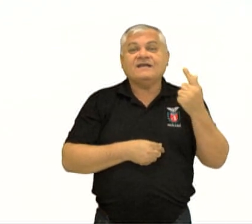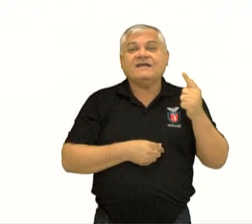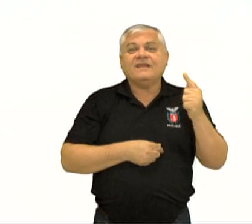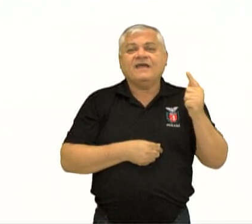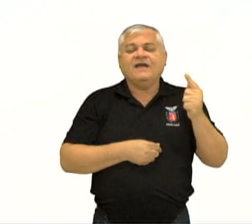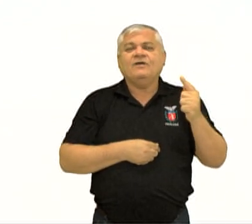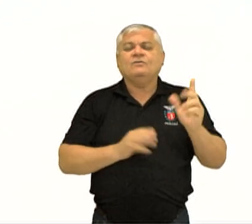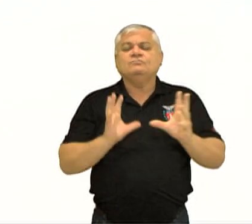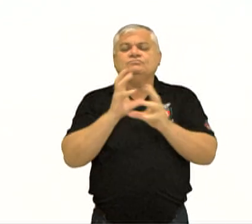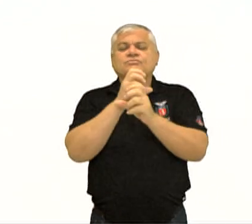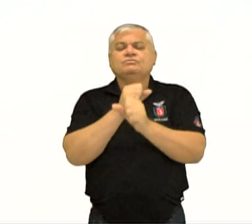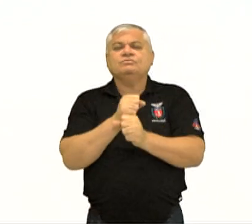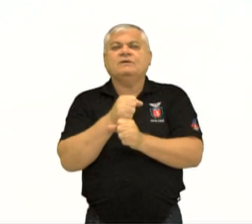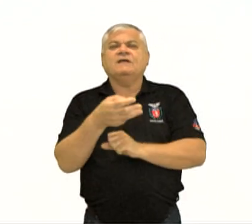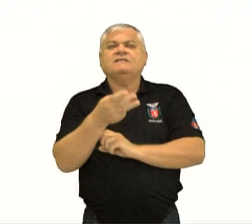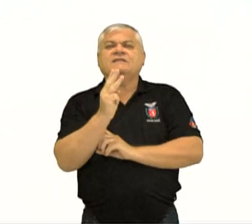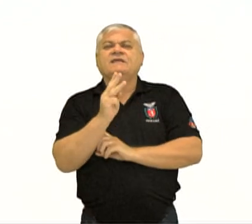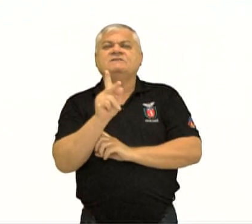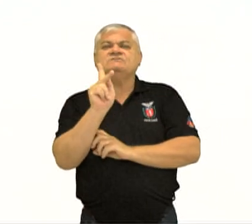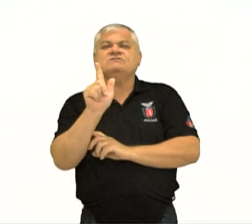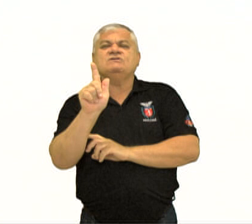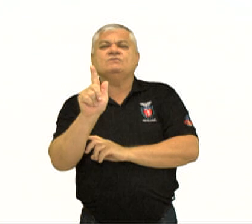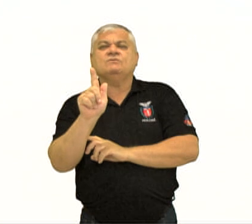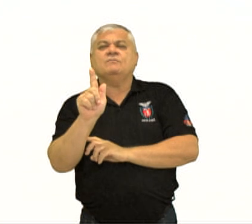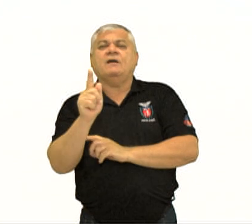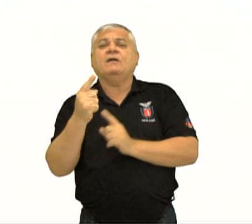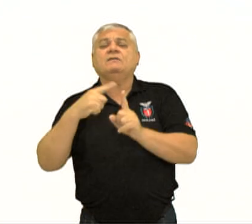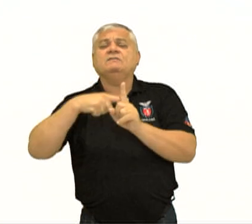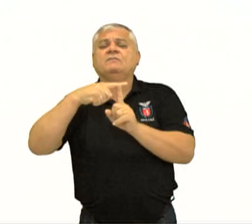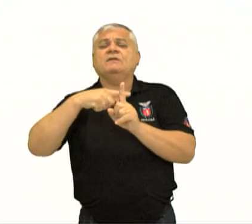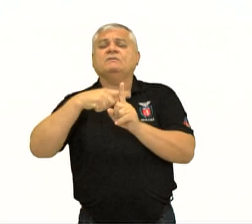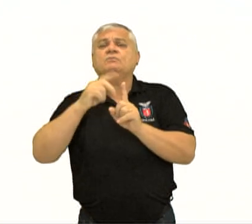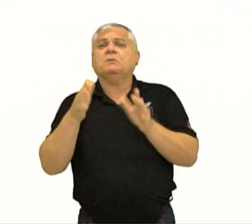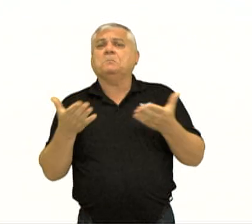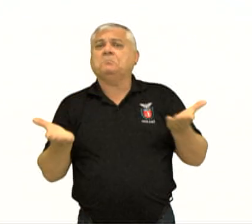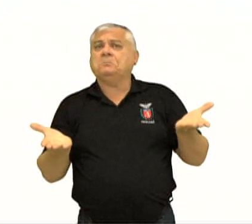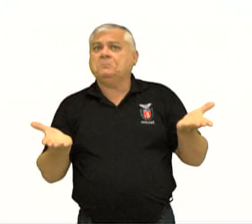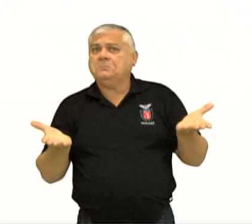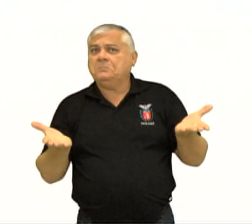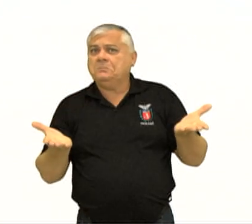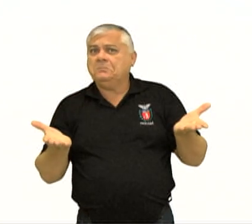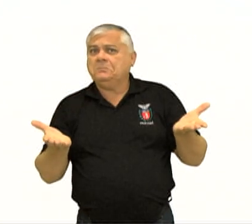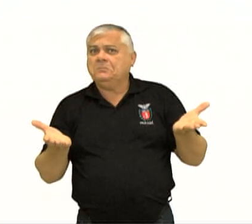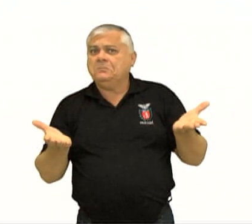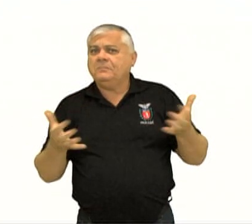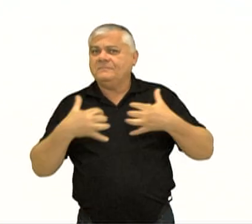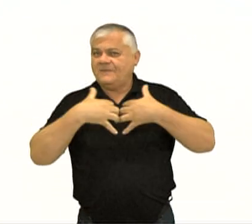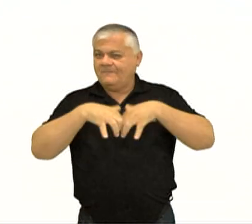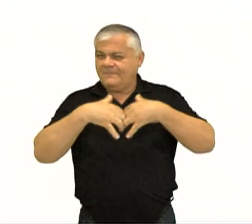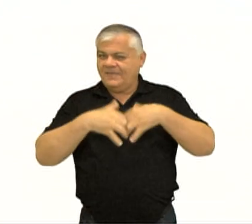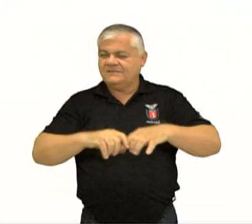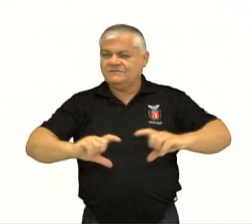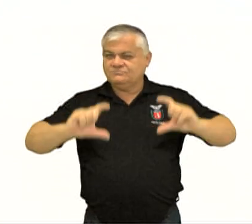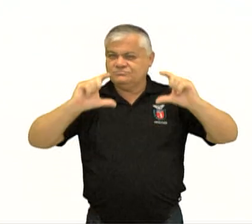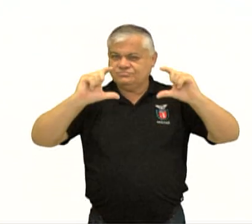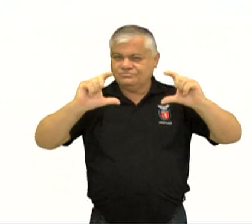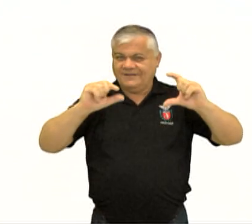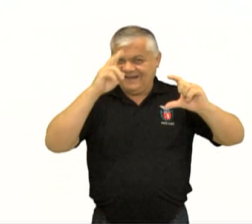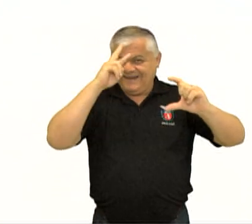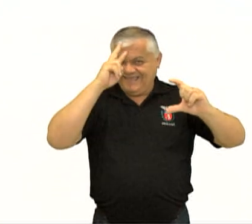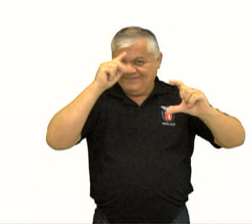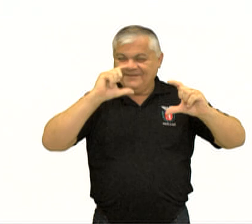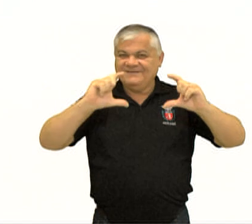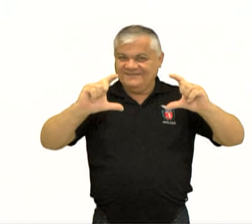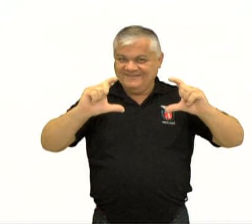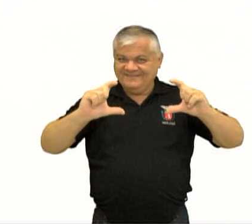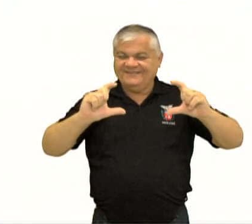obter 3 kg de água. Mas a qual temperatura? Pessoal, pense na fórmula do